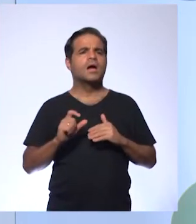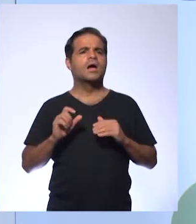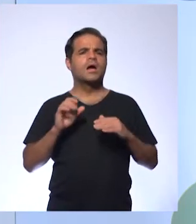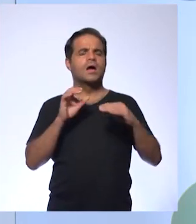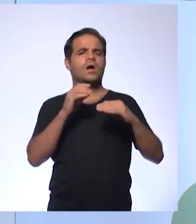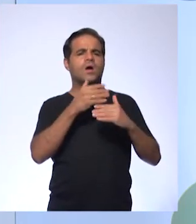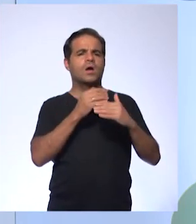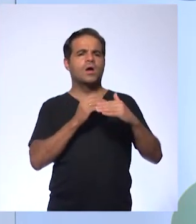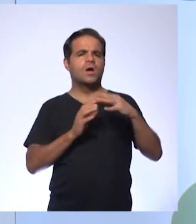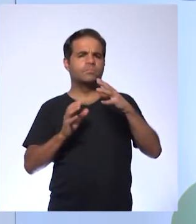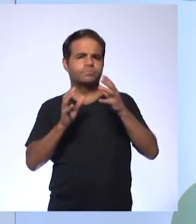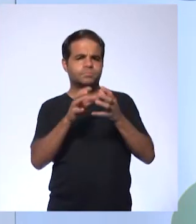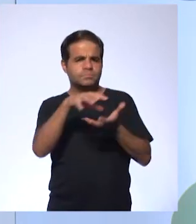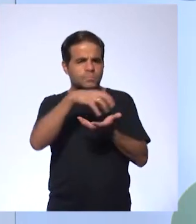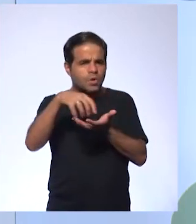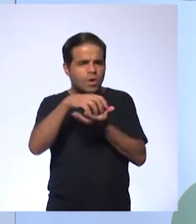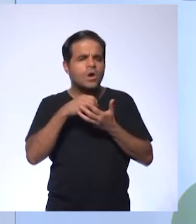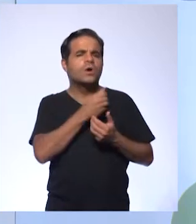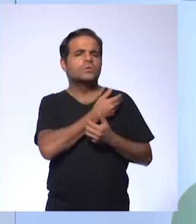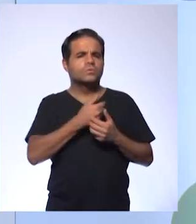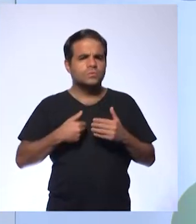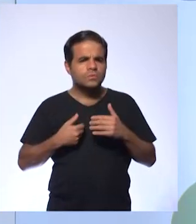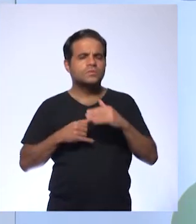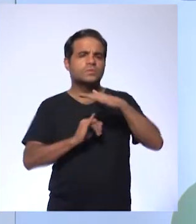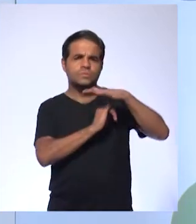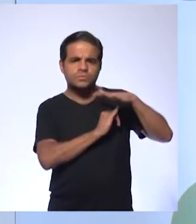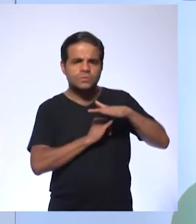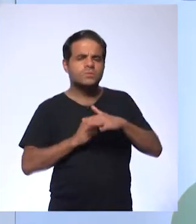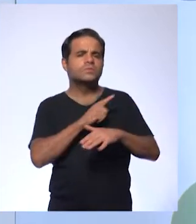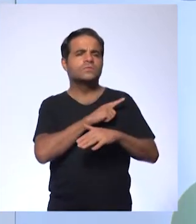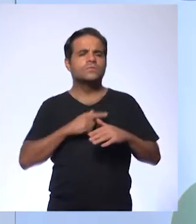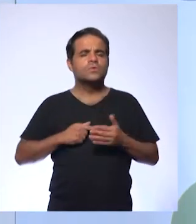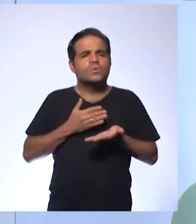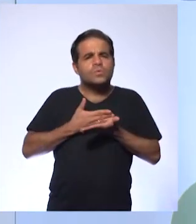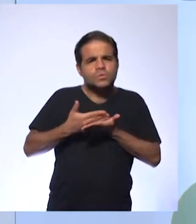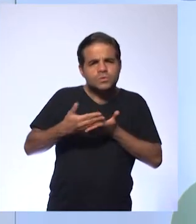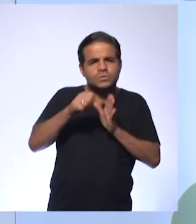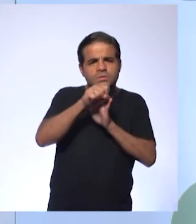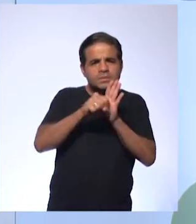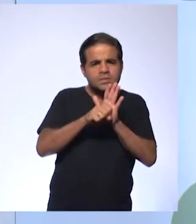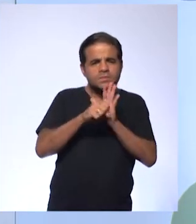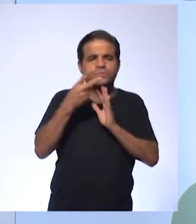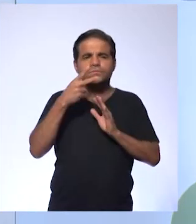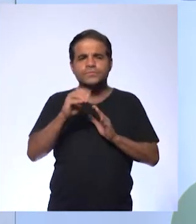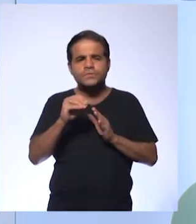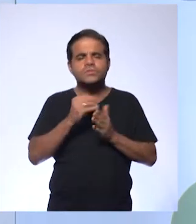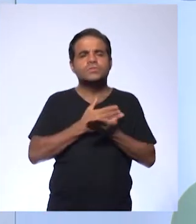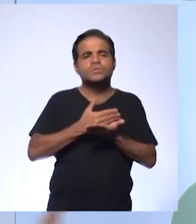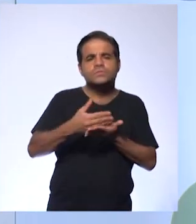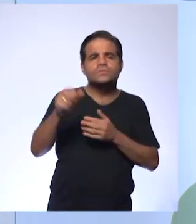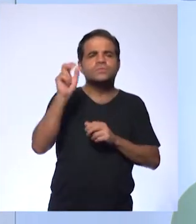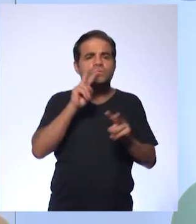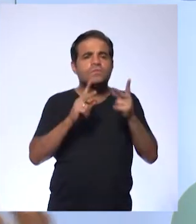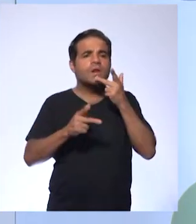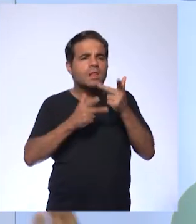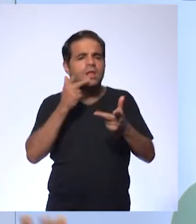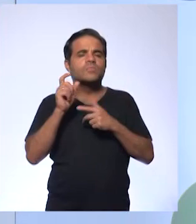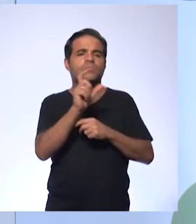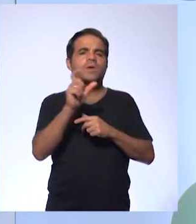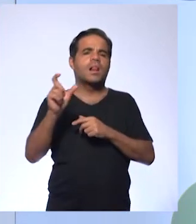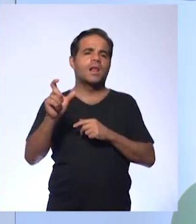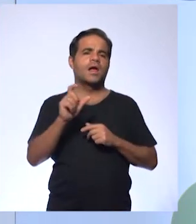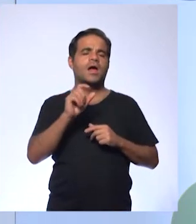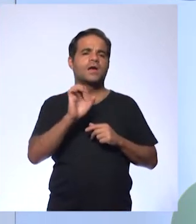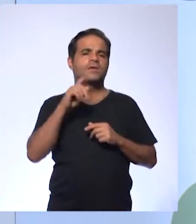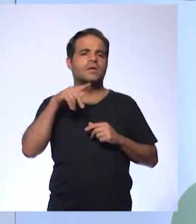né, governamentais, no começo do século XX. A partir do século XX, a gente começou a falar muito sobre empatia, até por conta de